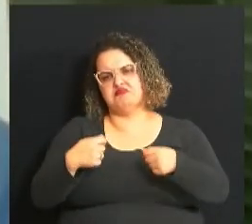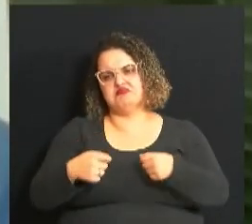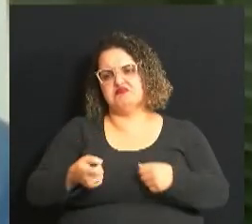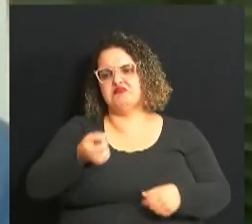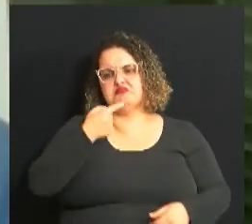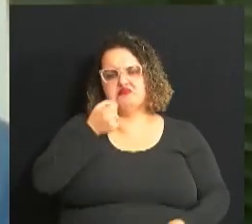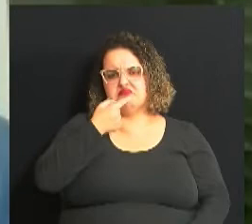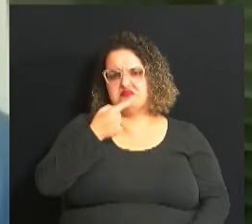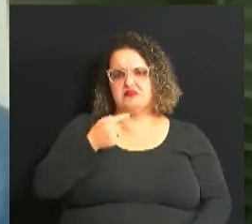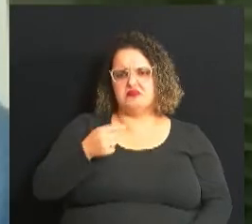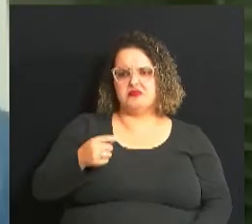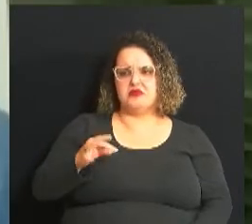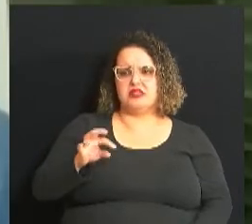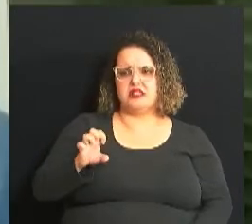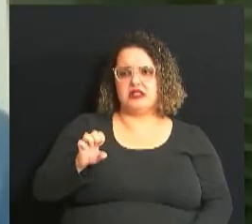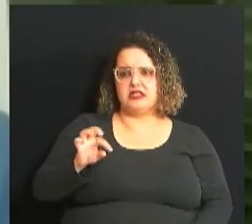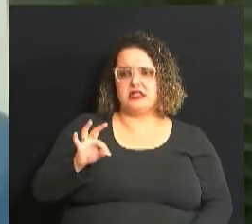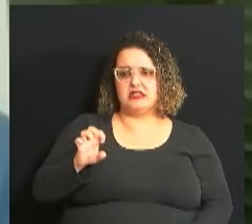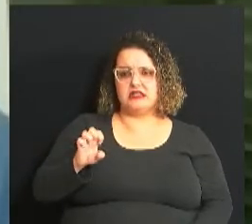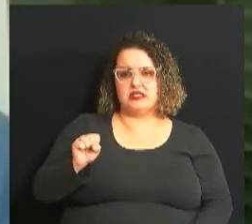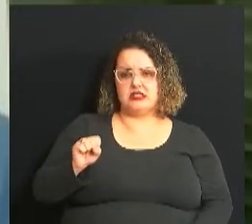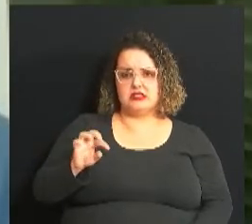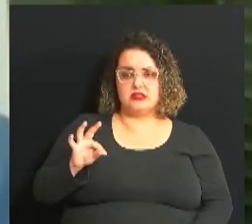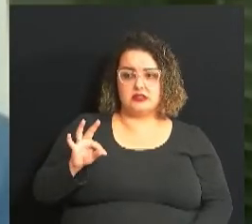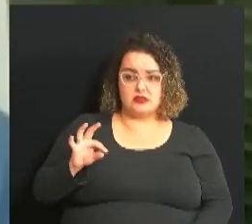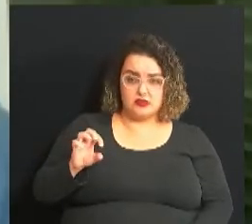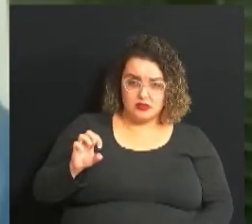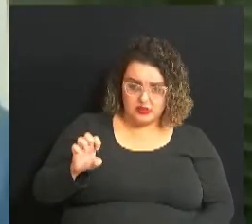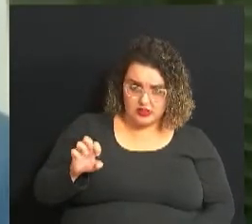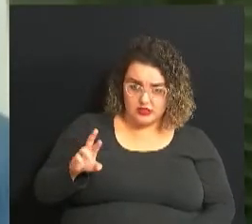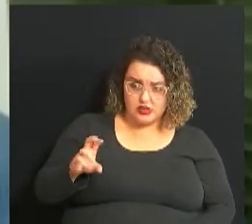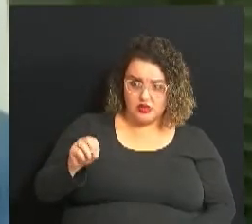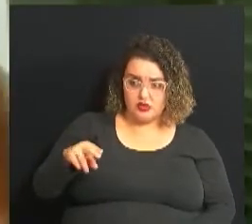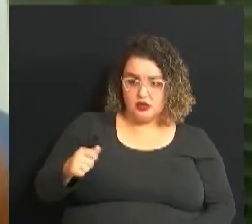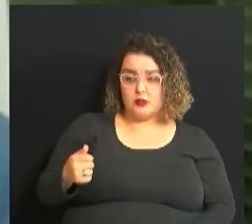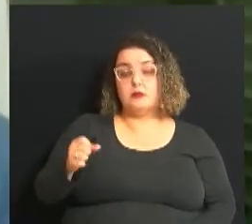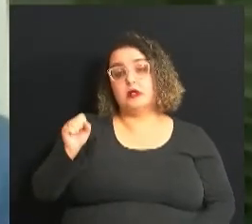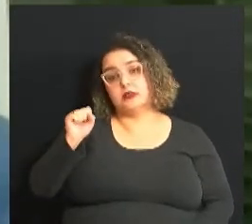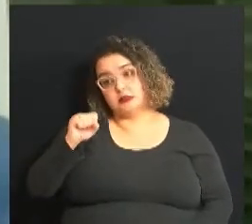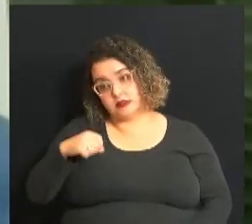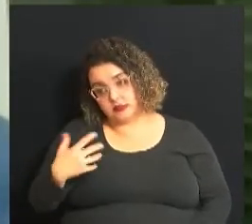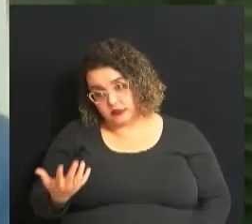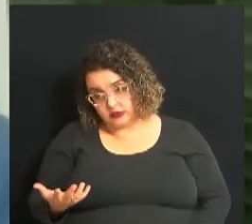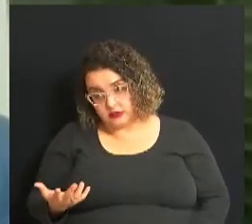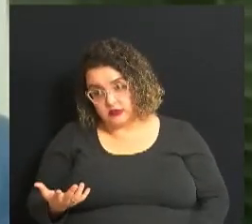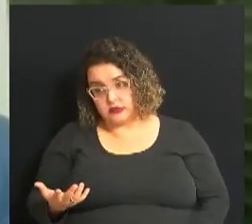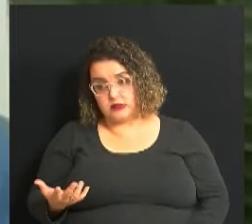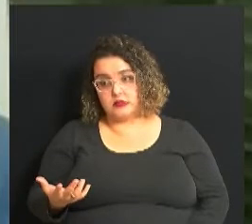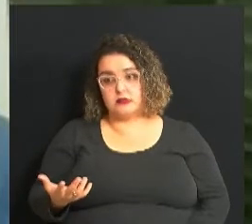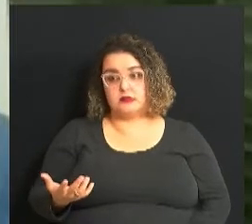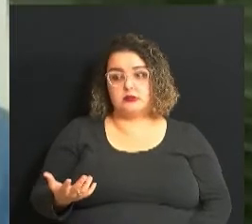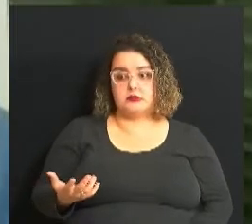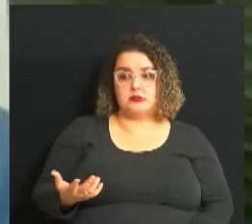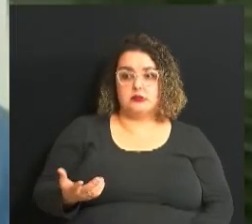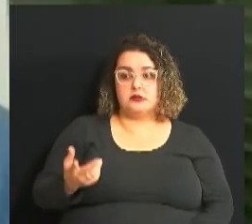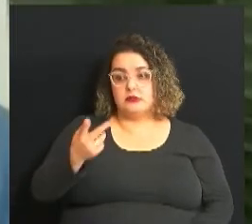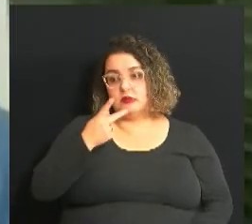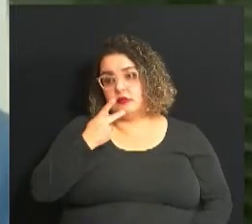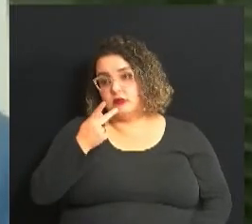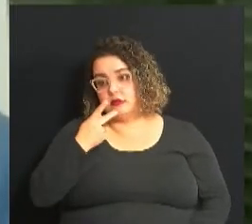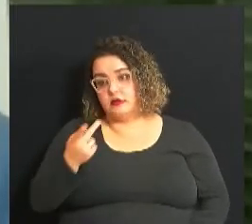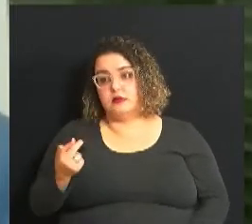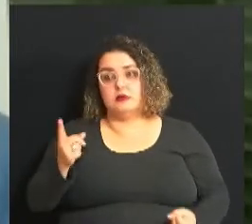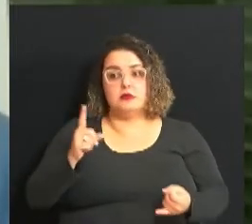de testosterona. Se sim, ele tiver esses sintomas que eu citei há pouco, perda